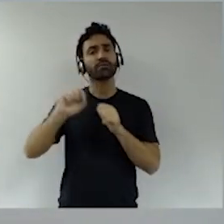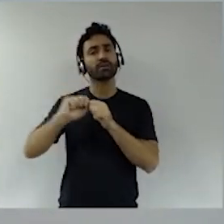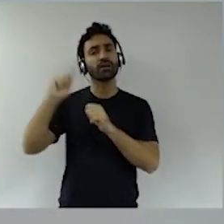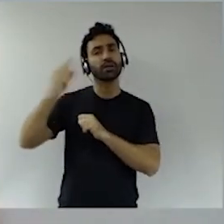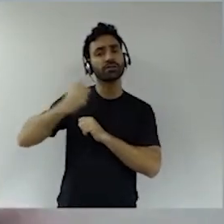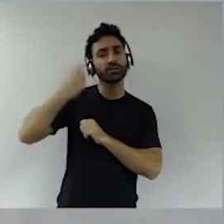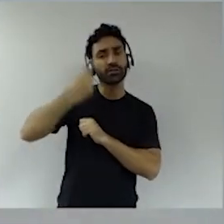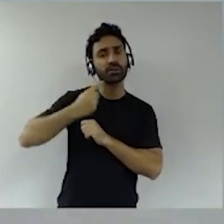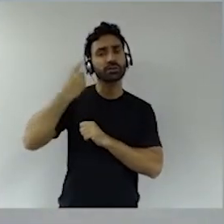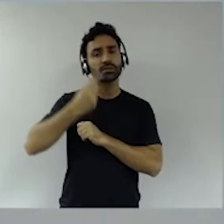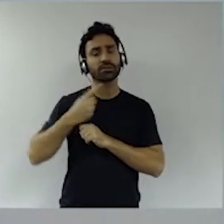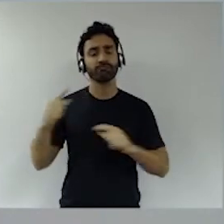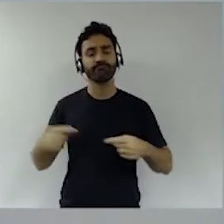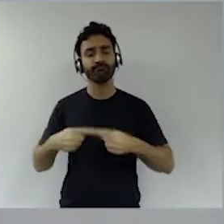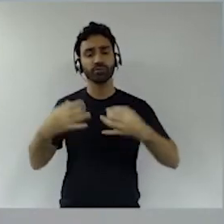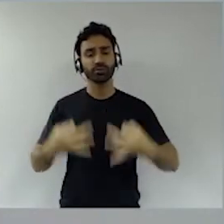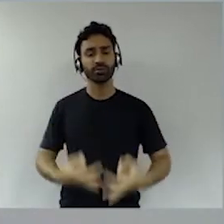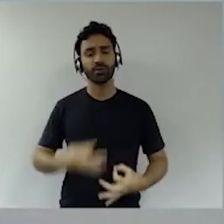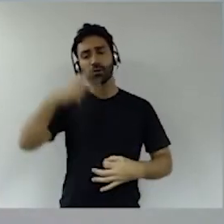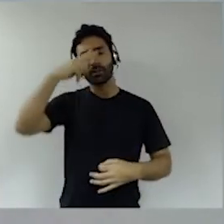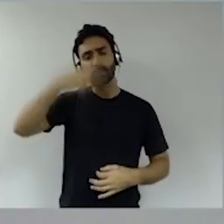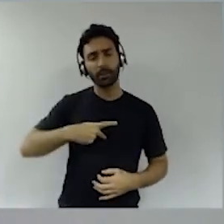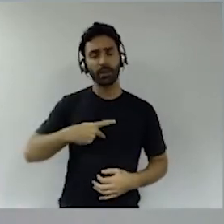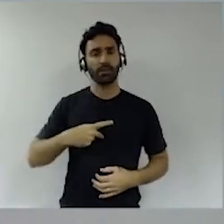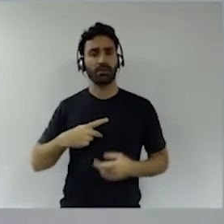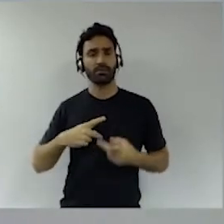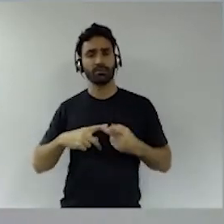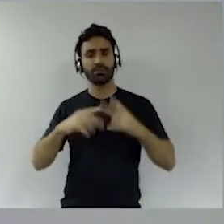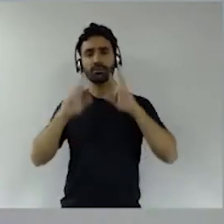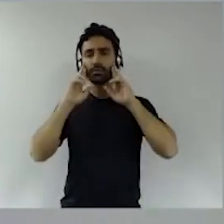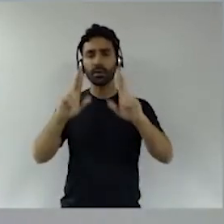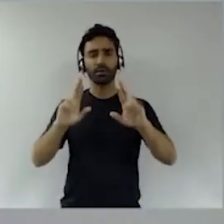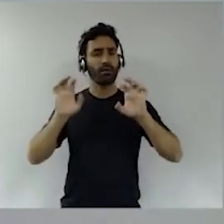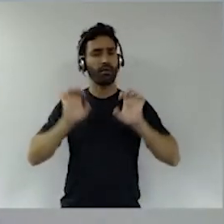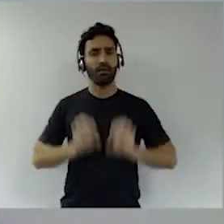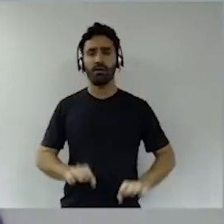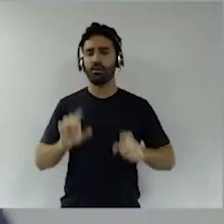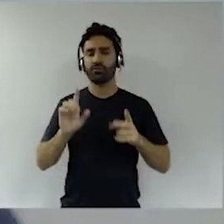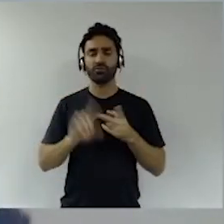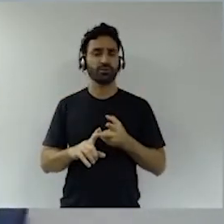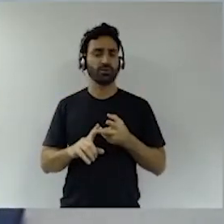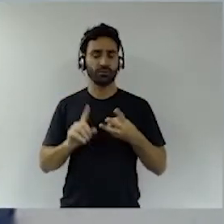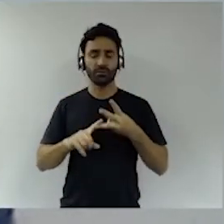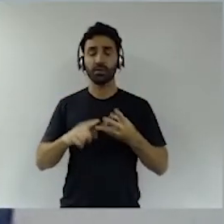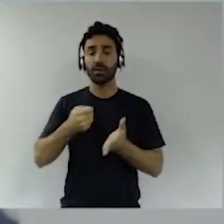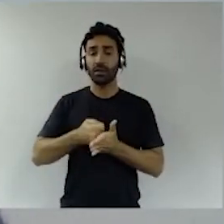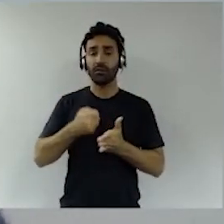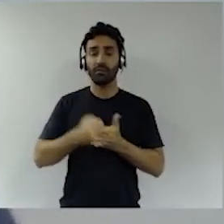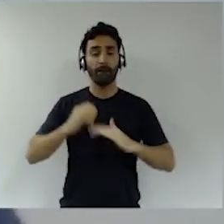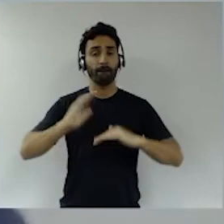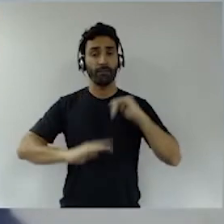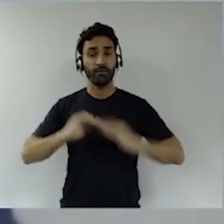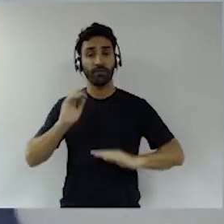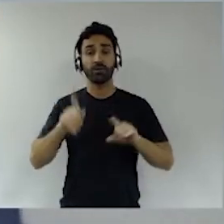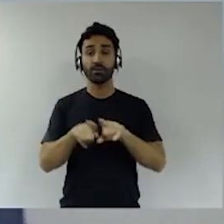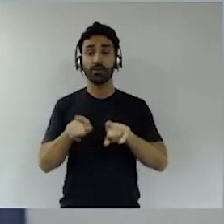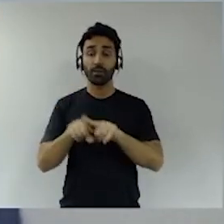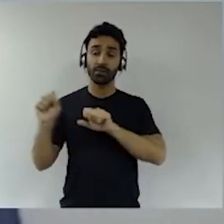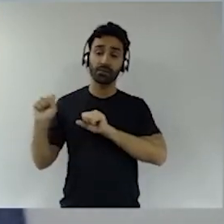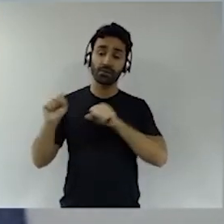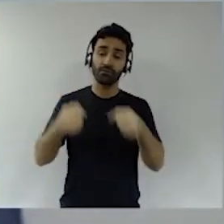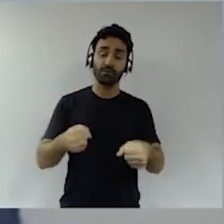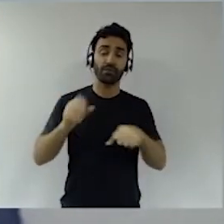advocacia com dignidade e independência, observar a ética, os deveres e prerrogativas profissionais e defender